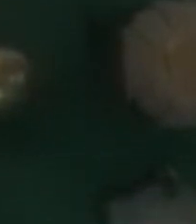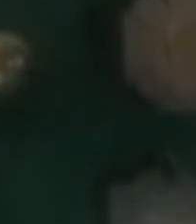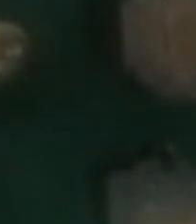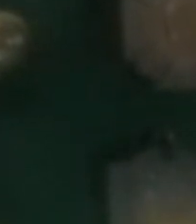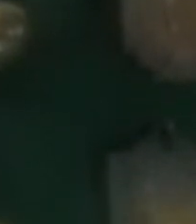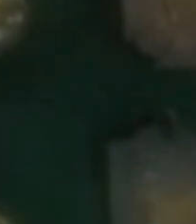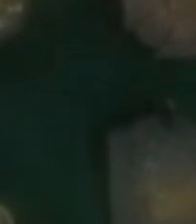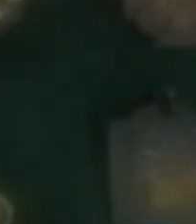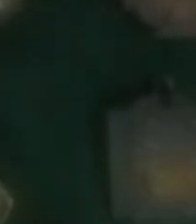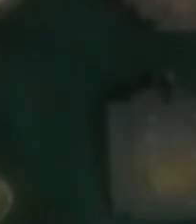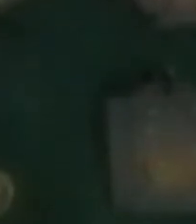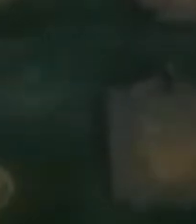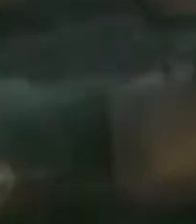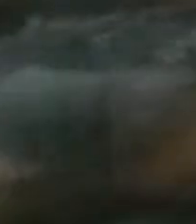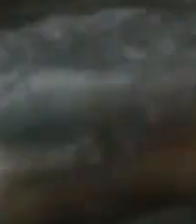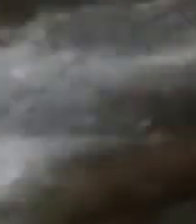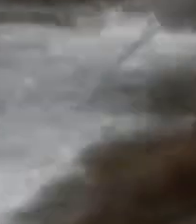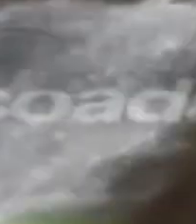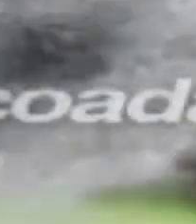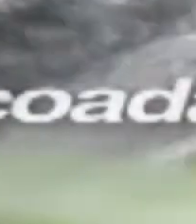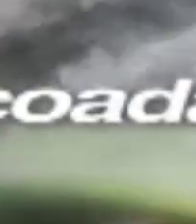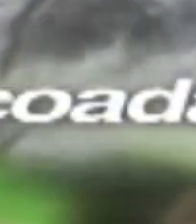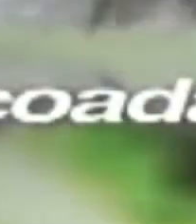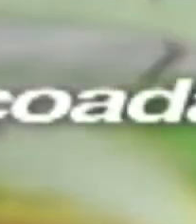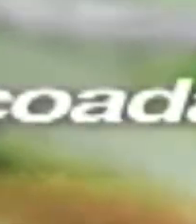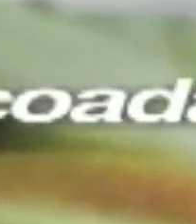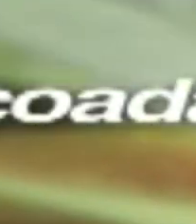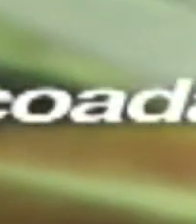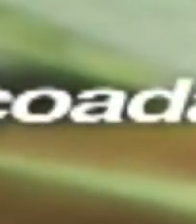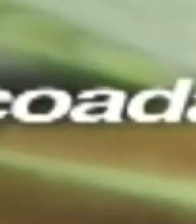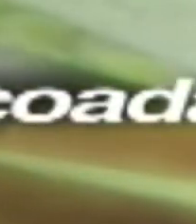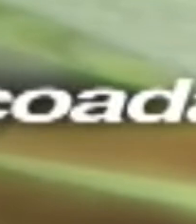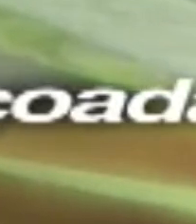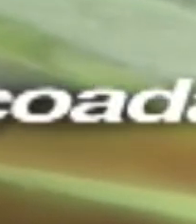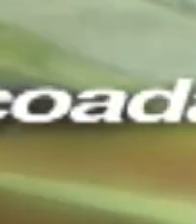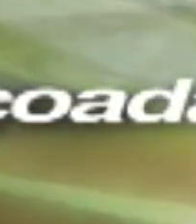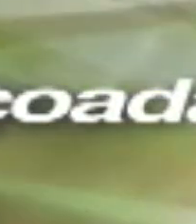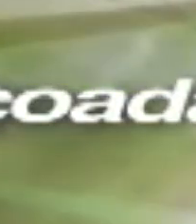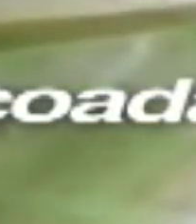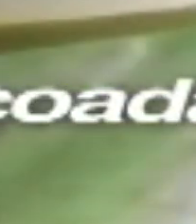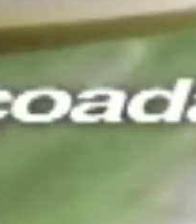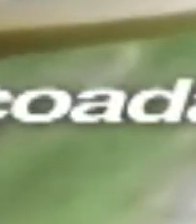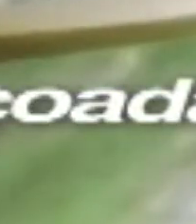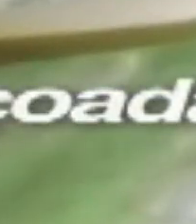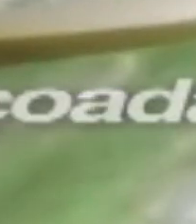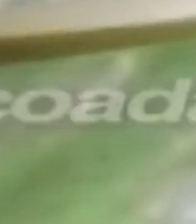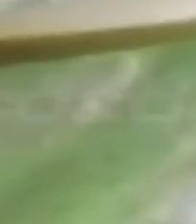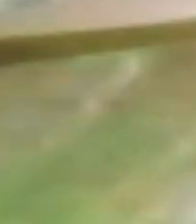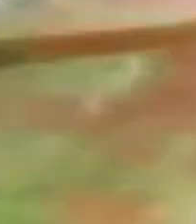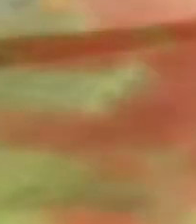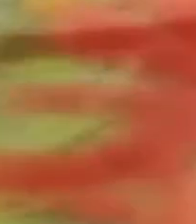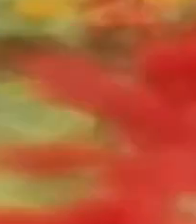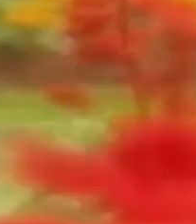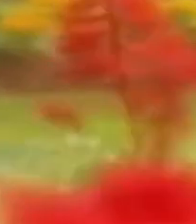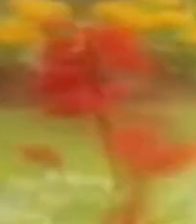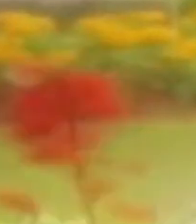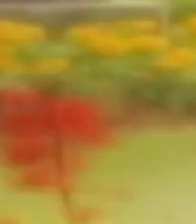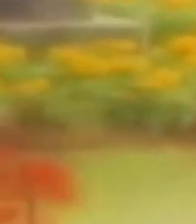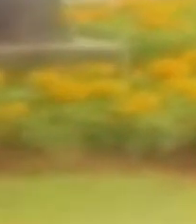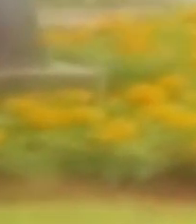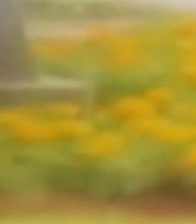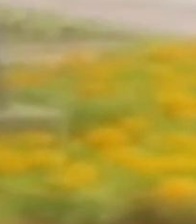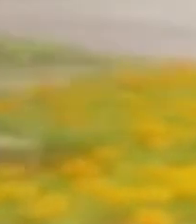queremos também reconhecer e agradecer à Fundação Catarinense de Cultura por essa iniciativa tão importante, trabalhada há cerca de 2